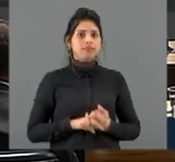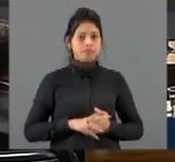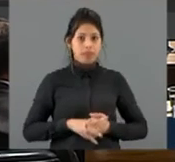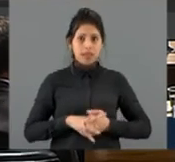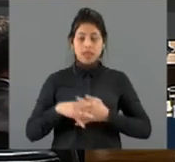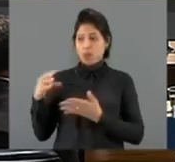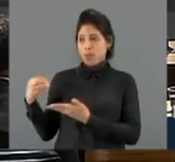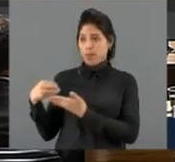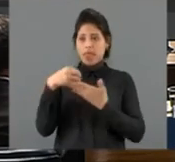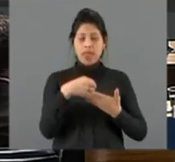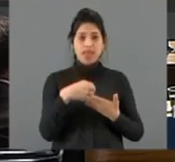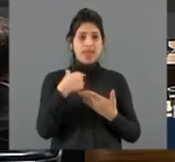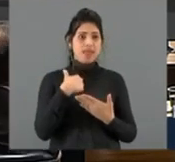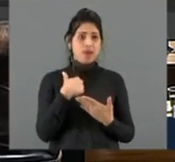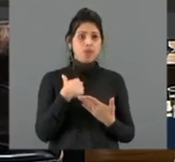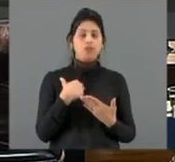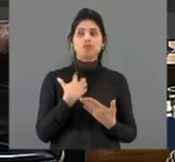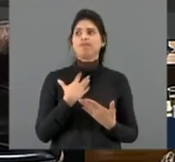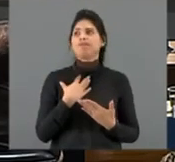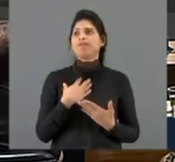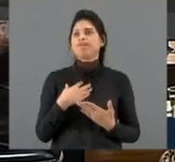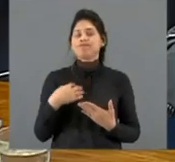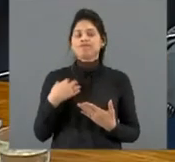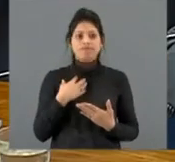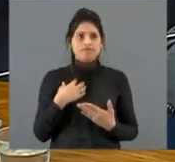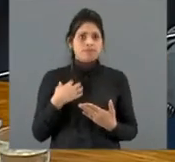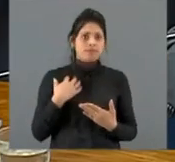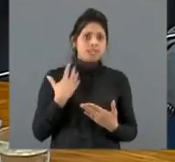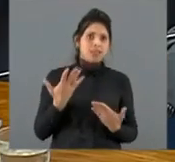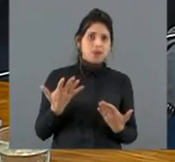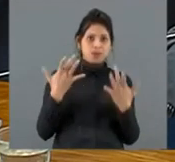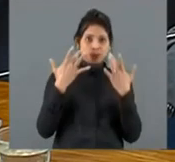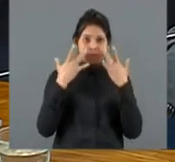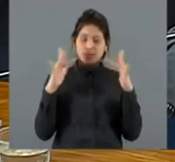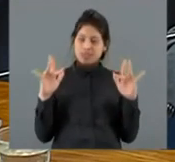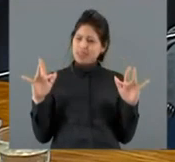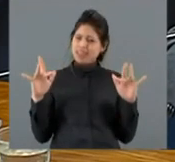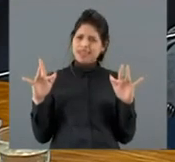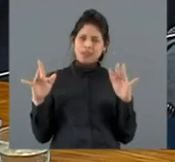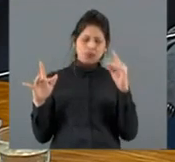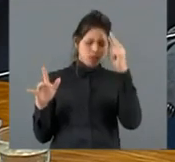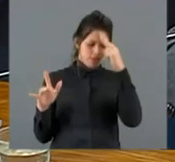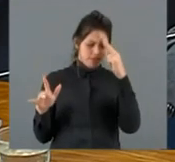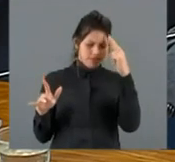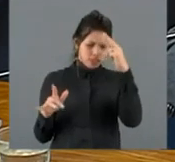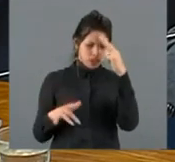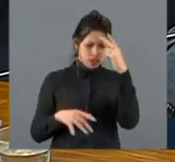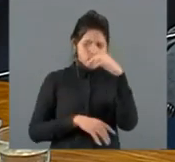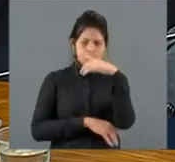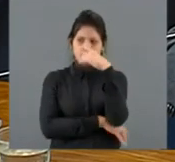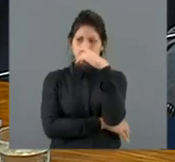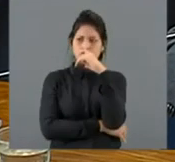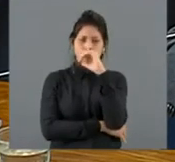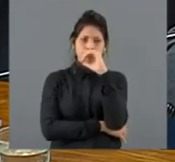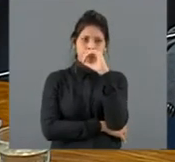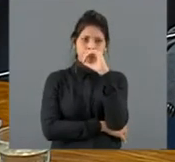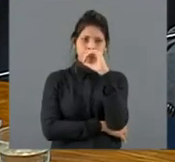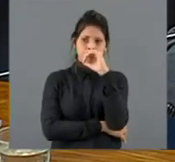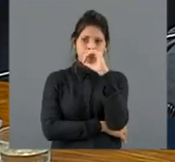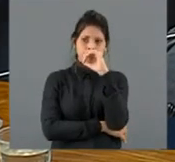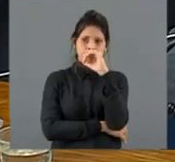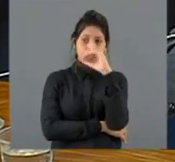normalmente estou preparado para falar e eu estava disposto a passar a palavra adiante, porque ainda estou refletindo sobre o que eu vi aqui. Mas mesmo assim,